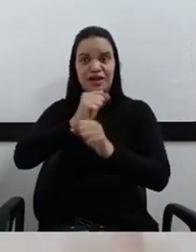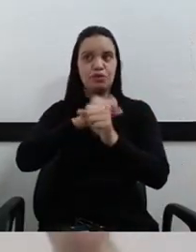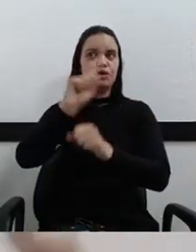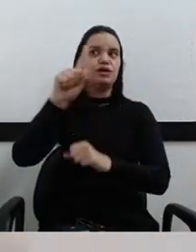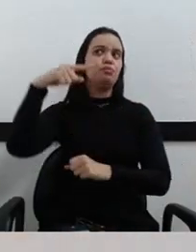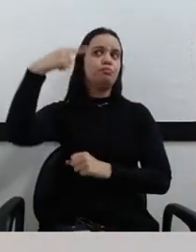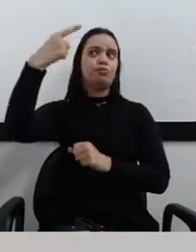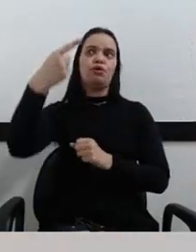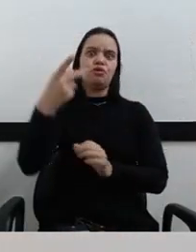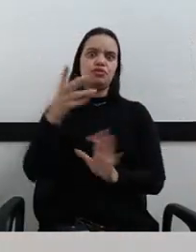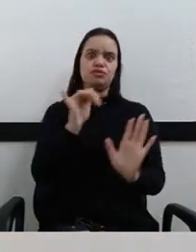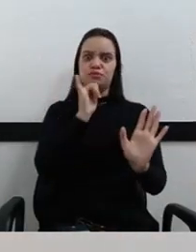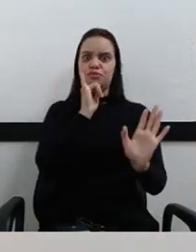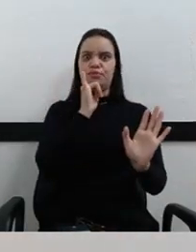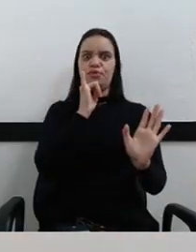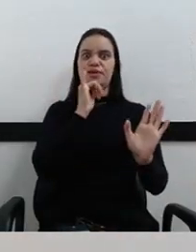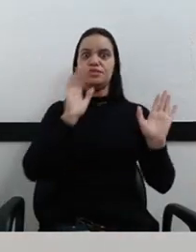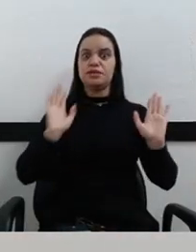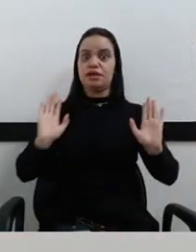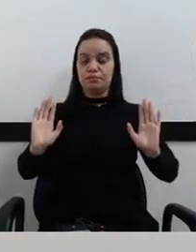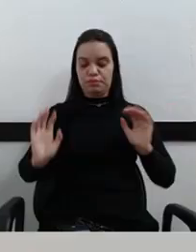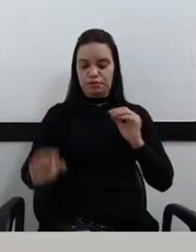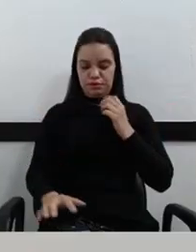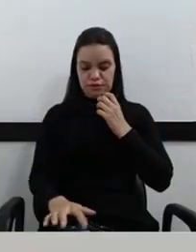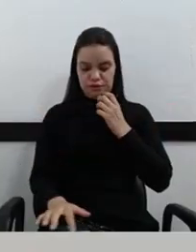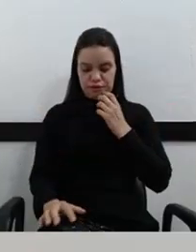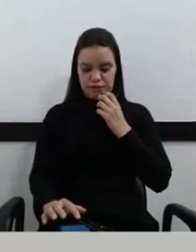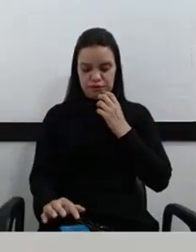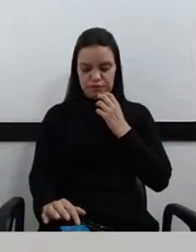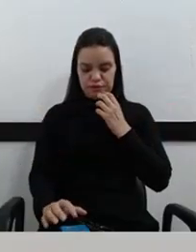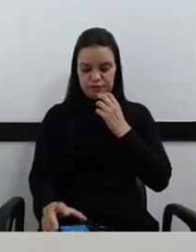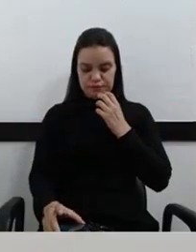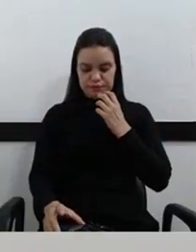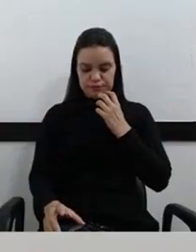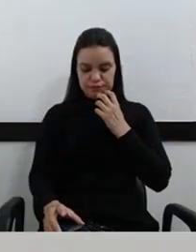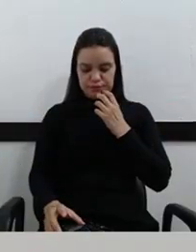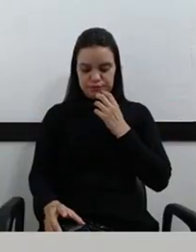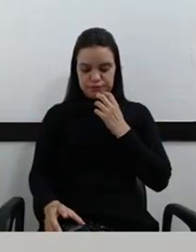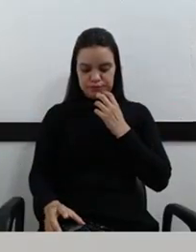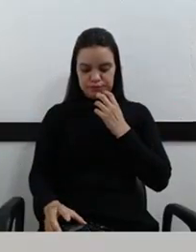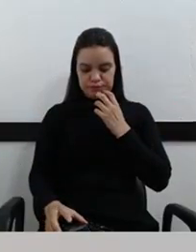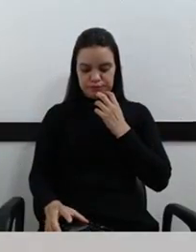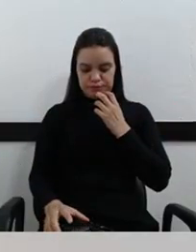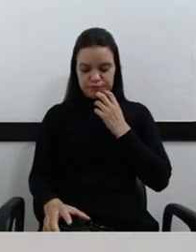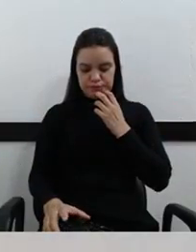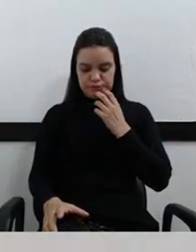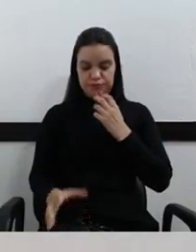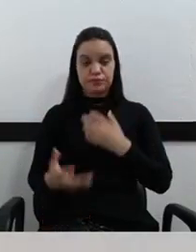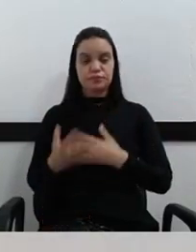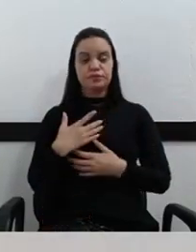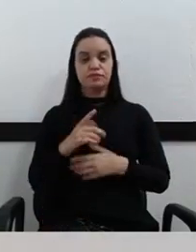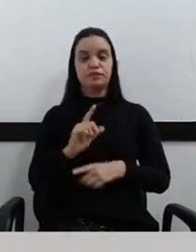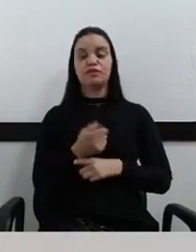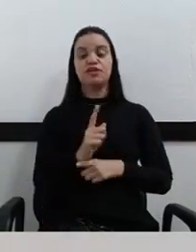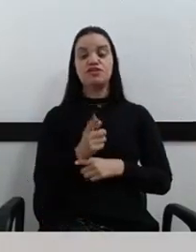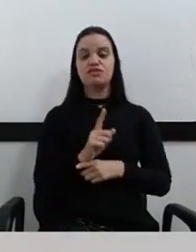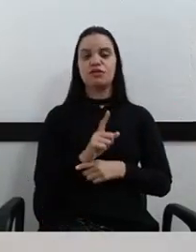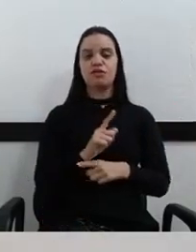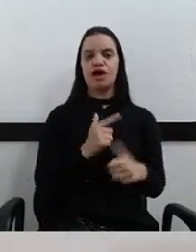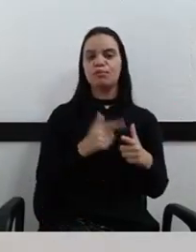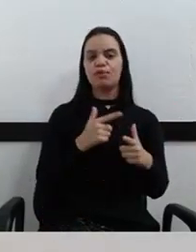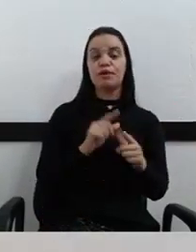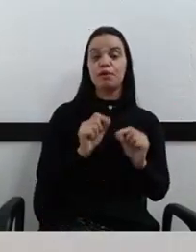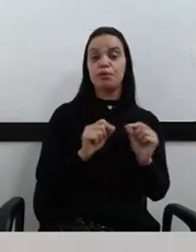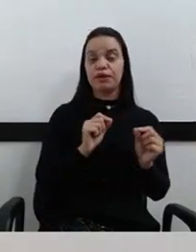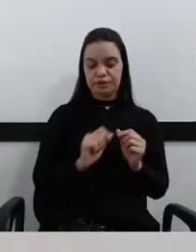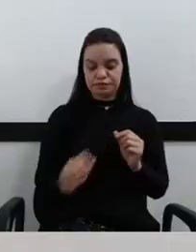houver e se houver disponibilidade financeira para isso. Essa é a construção. Do lado da gestão, qual é a consequência? A consequência